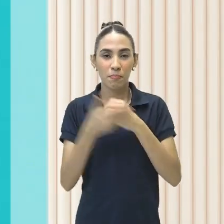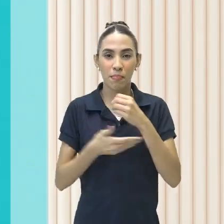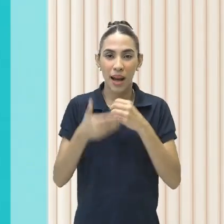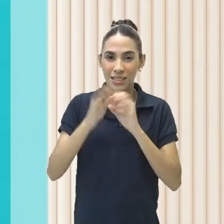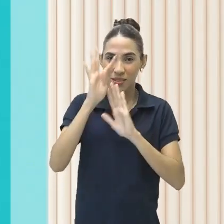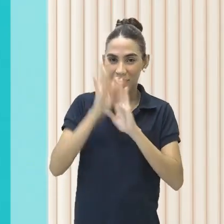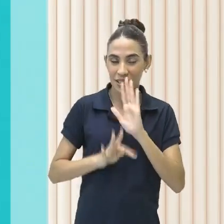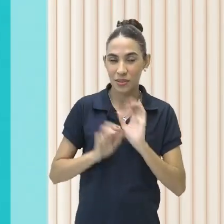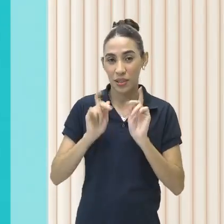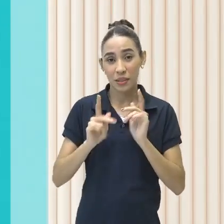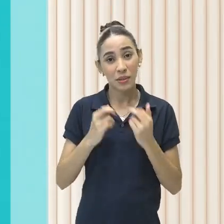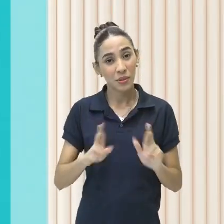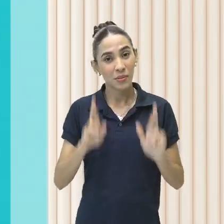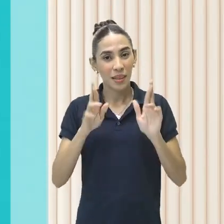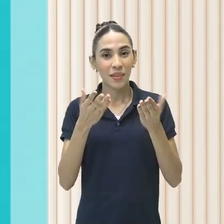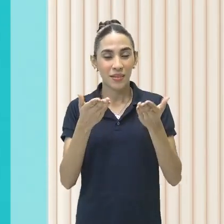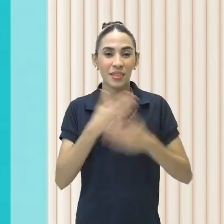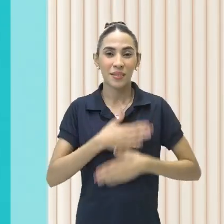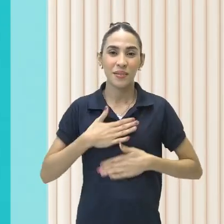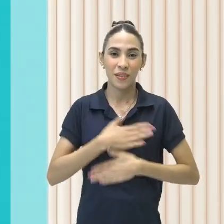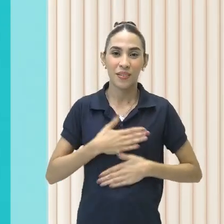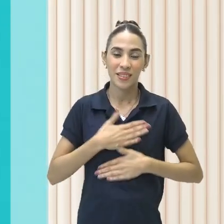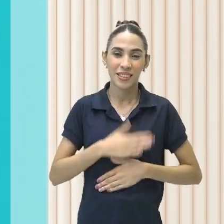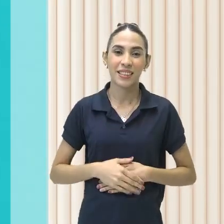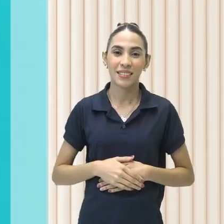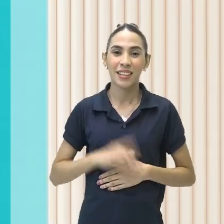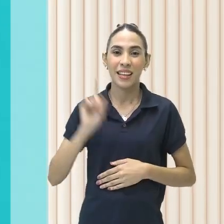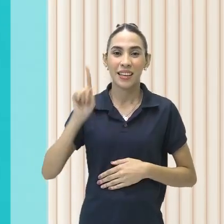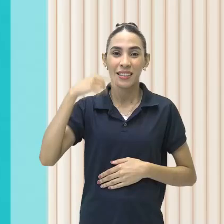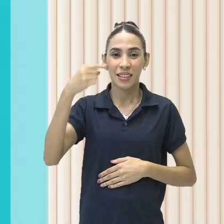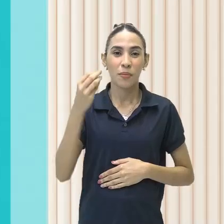nosso texto. Eu espero que vocês tenham gostado.